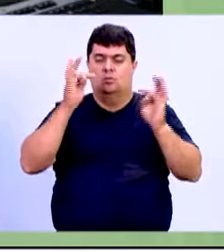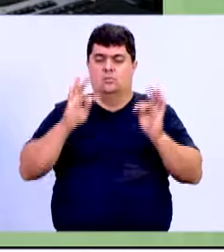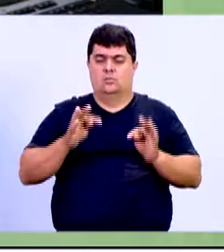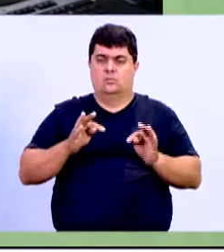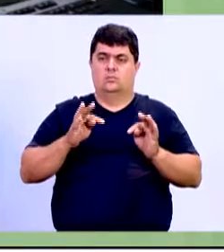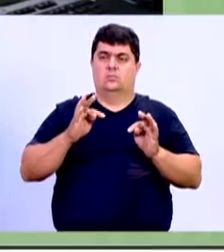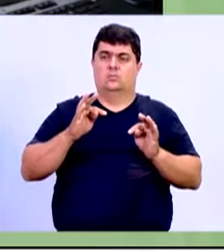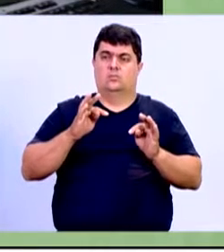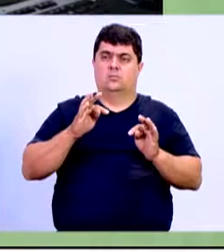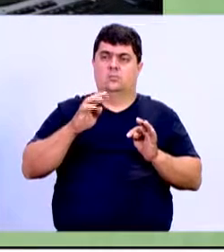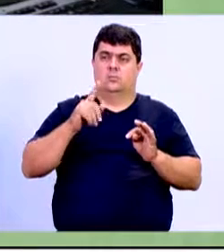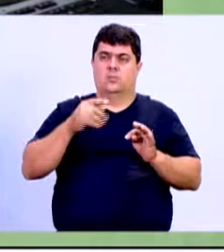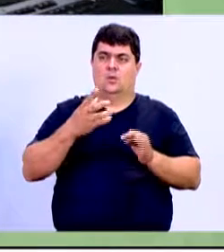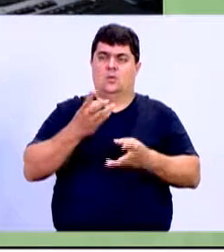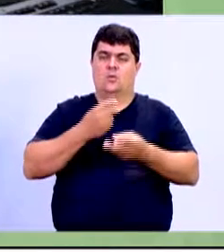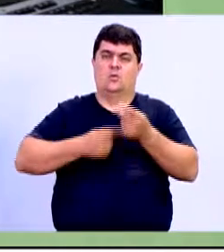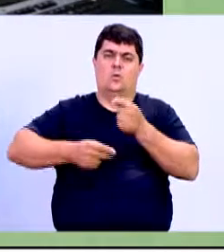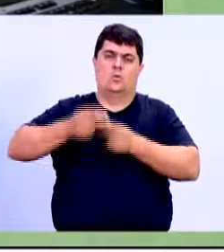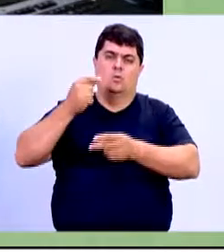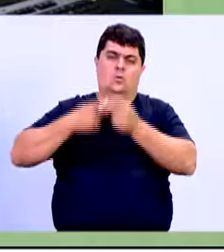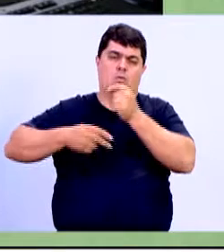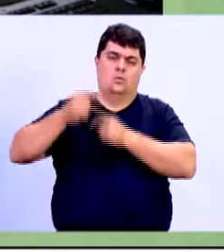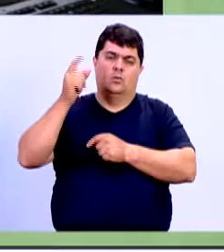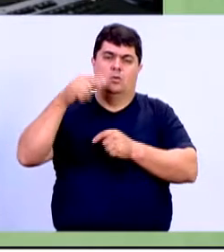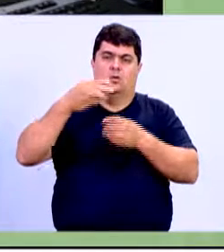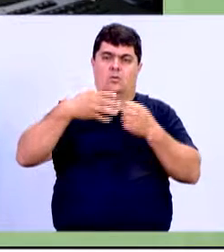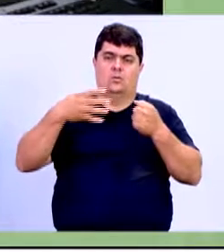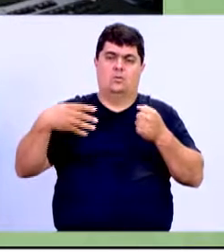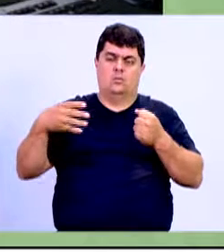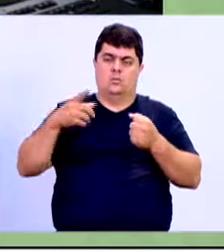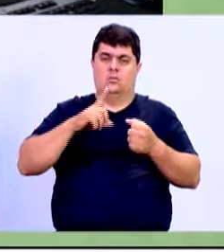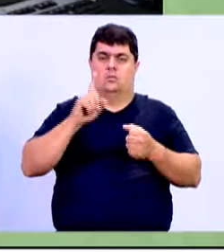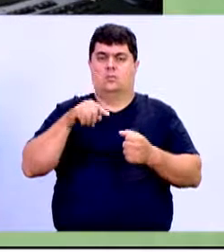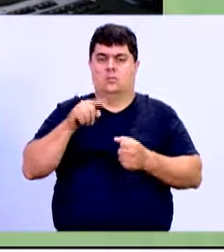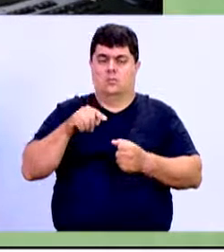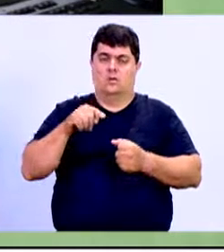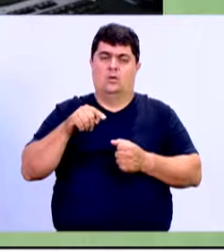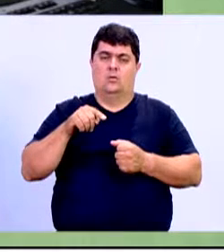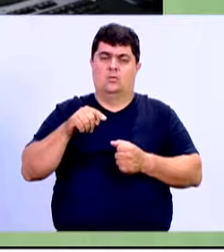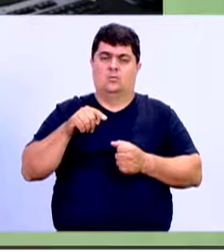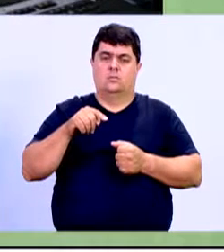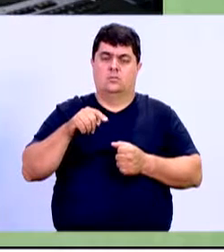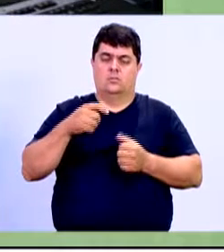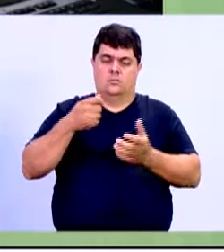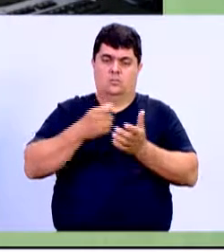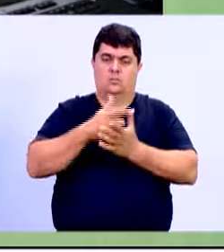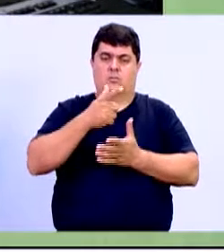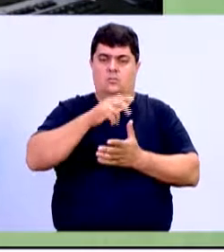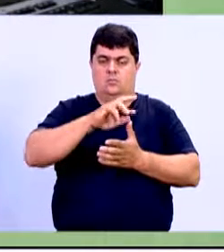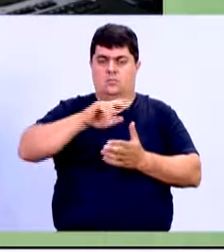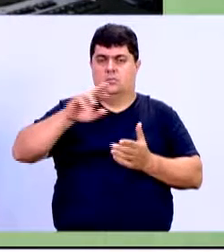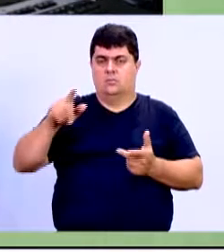do tribunal há muitos anos é Microsoft. Então por esse motivo nós resolvemos optar